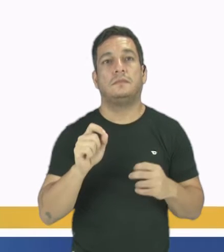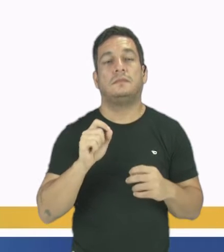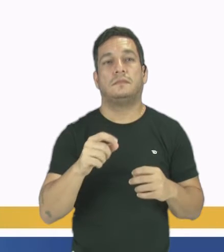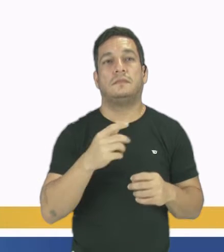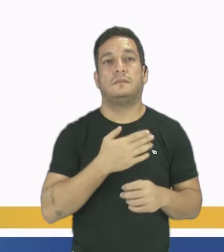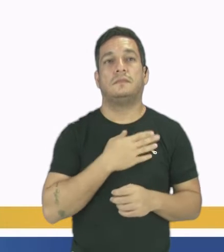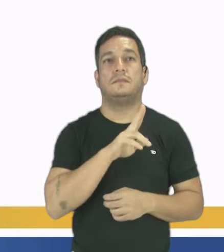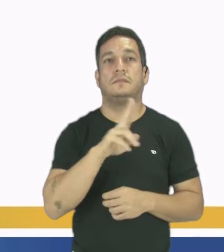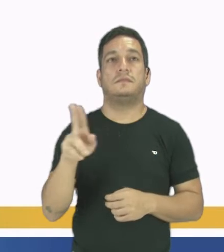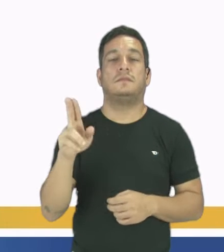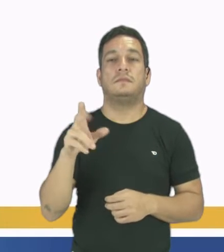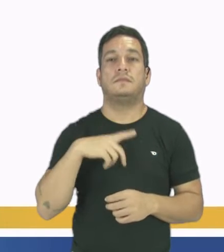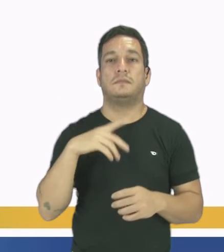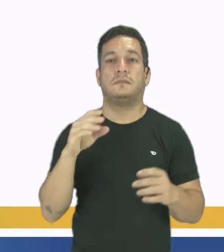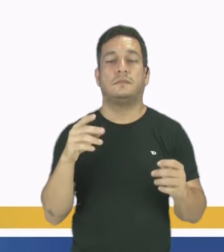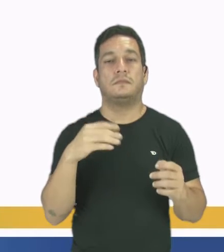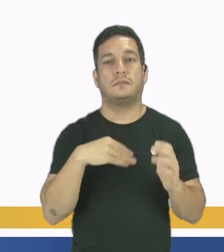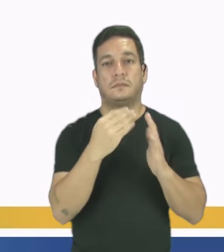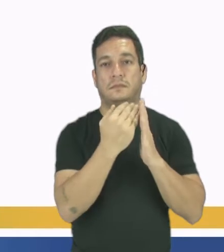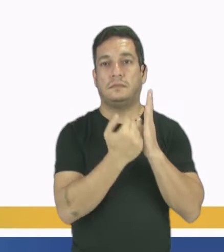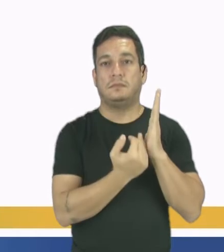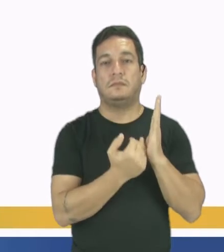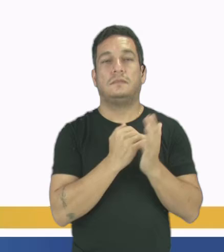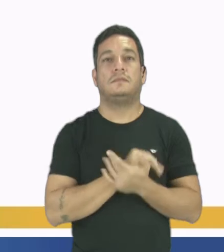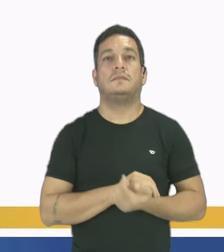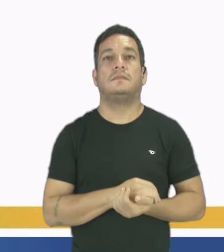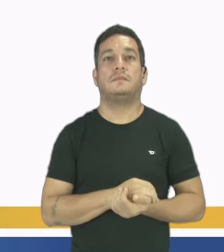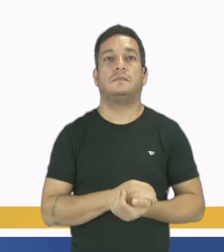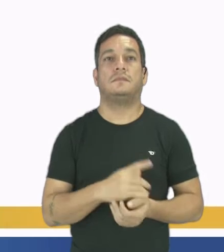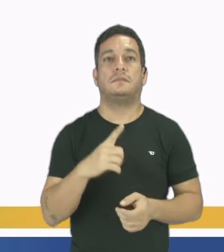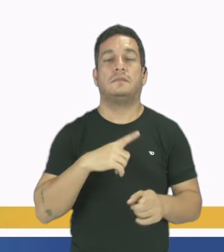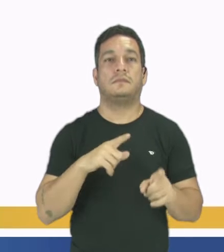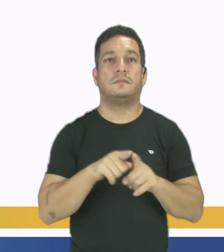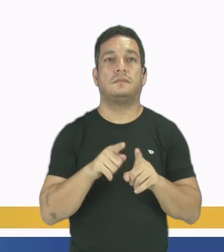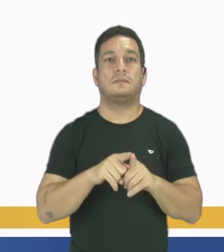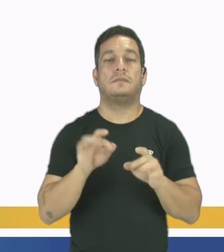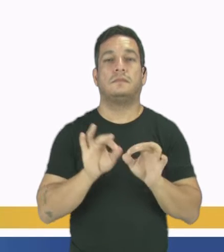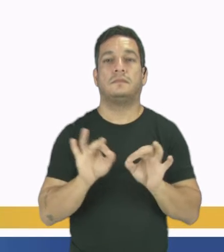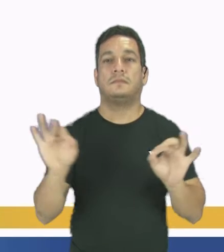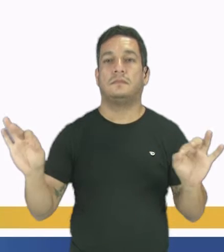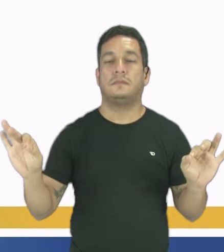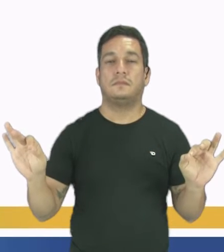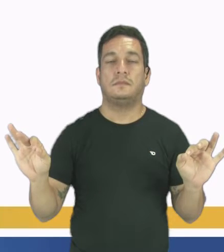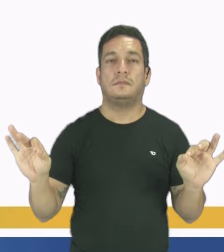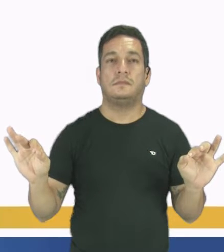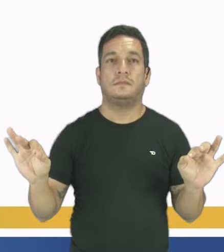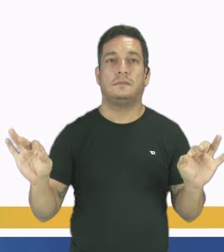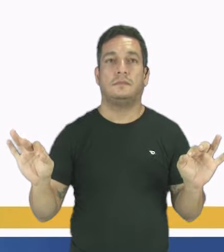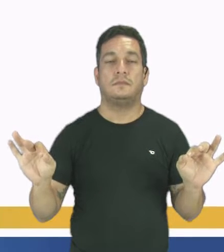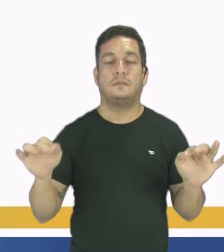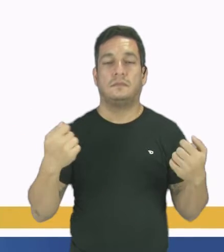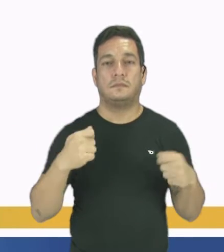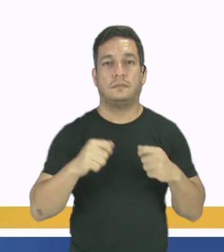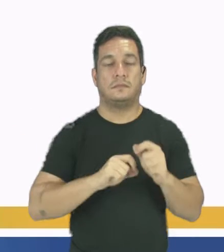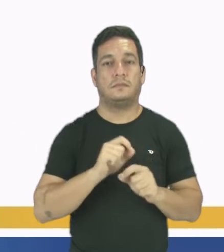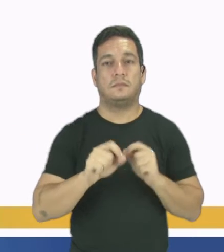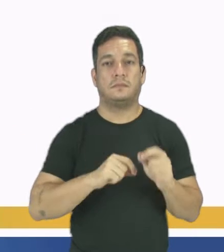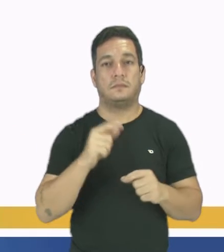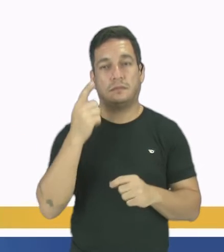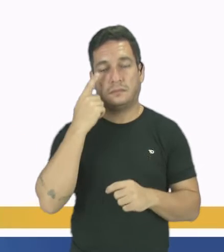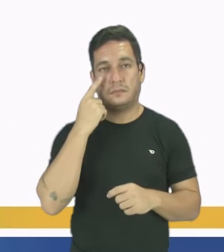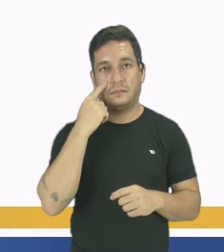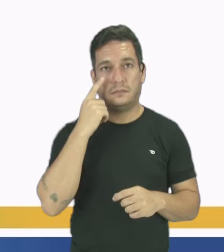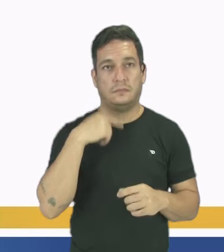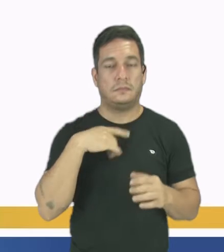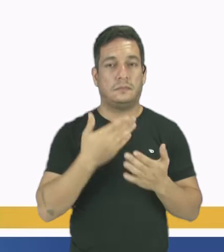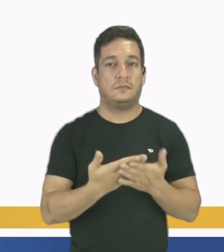as nomenclaturas que estão dispostas aí, né? E aí nós temos uma distância que nós devemos trabalhar